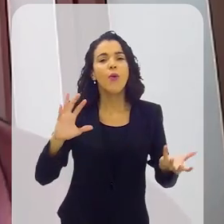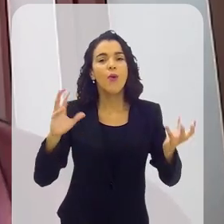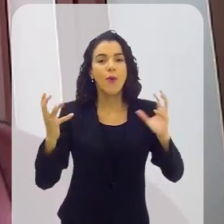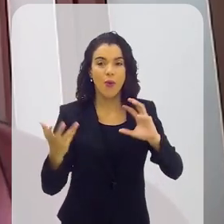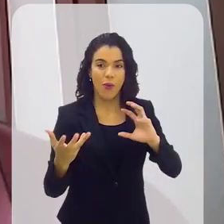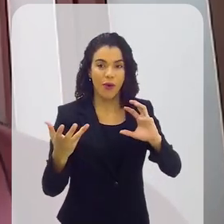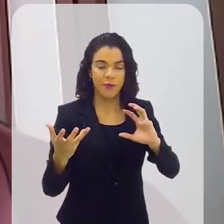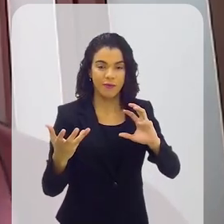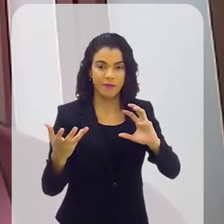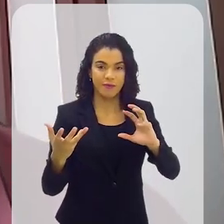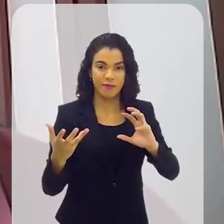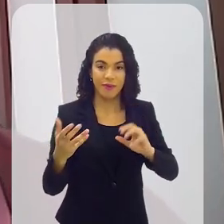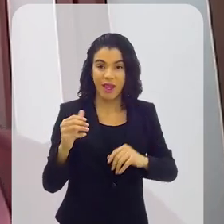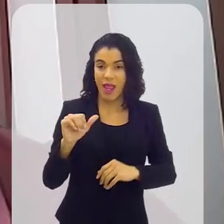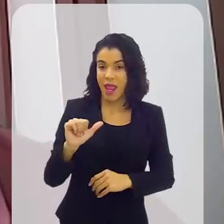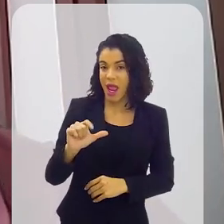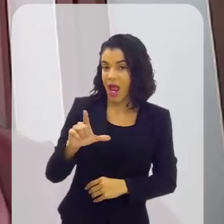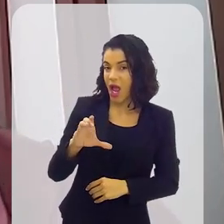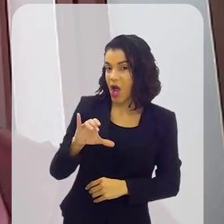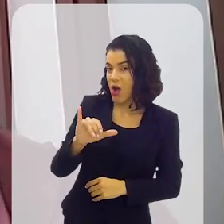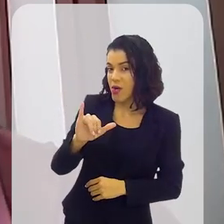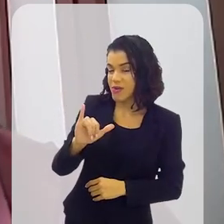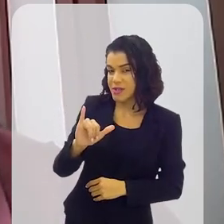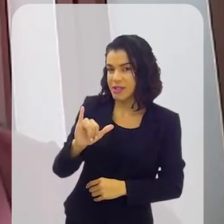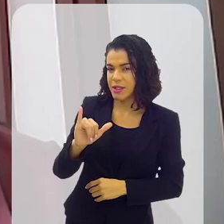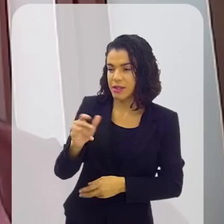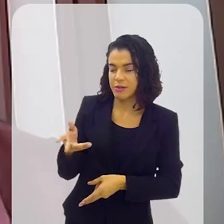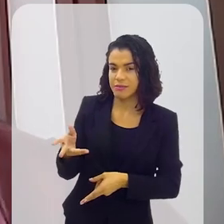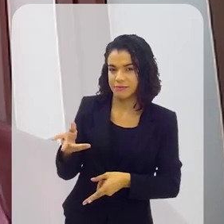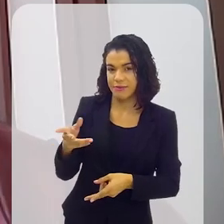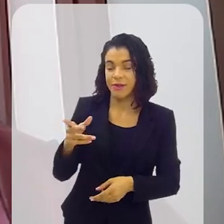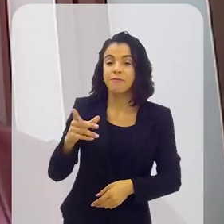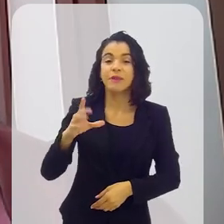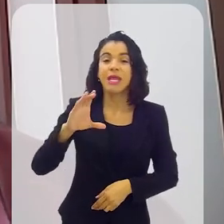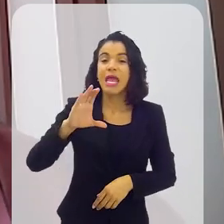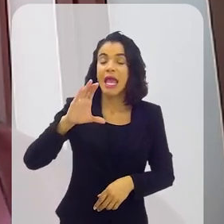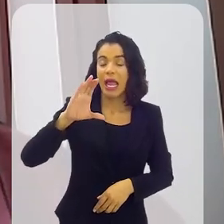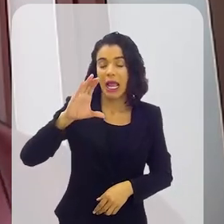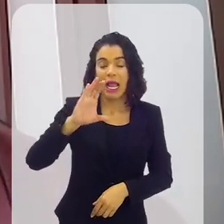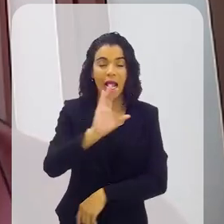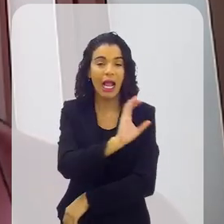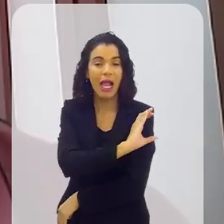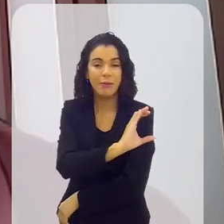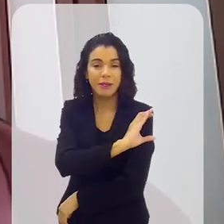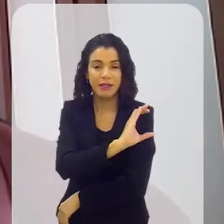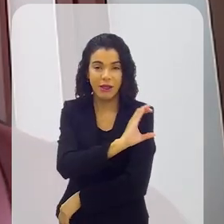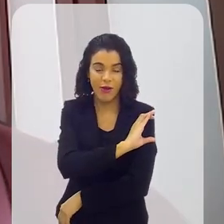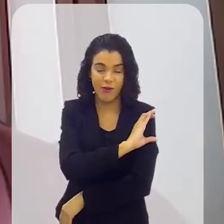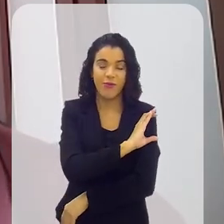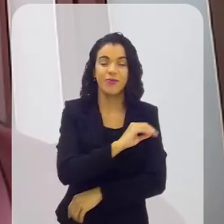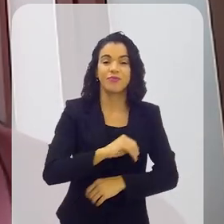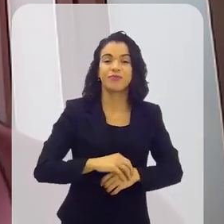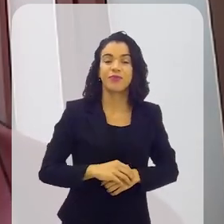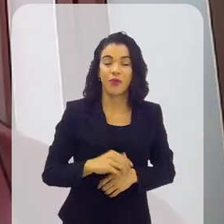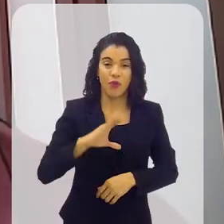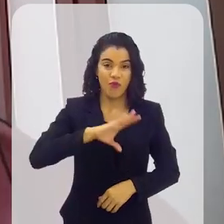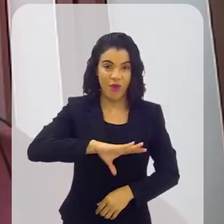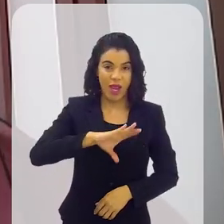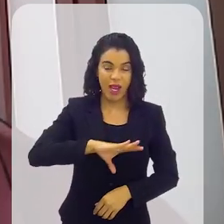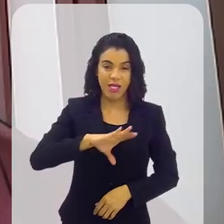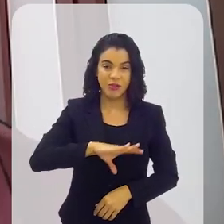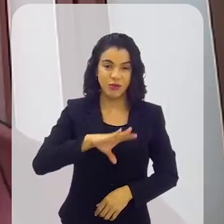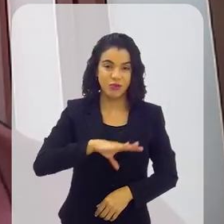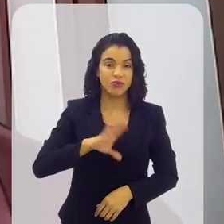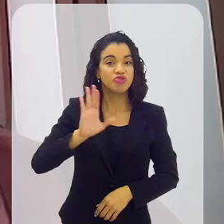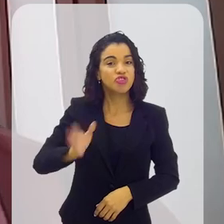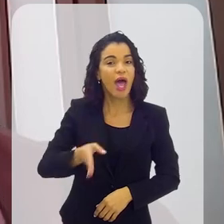aí o que acontece? Quando o Alcir Capita, grande capitão do Vasco da Gama, convidou a Bete Carvalho